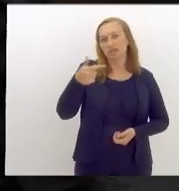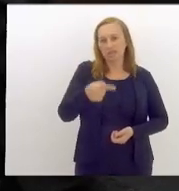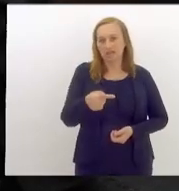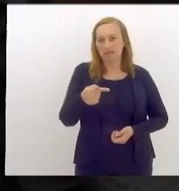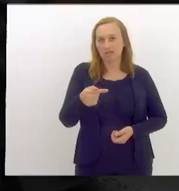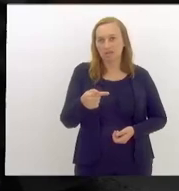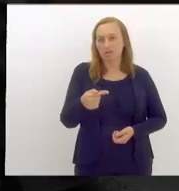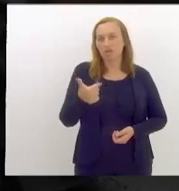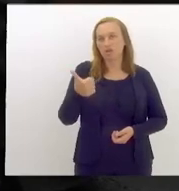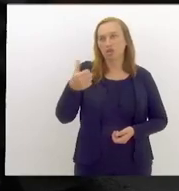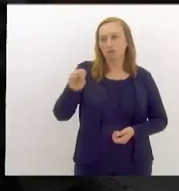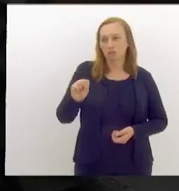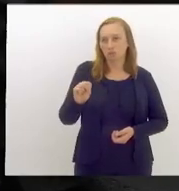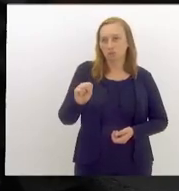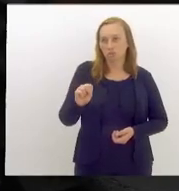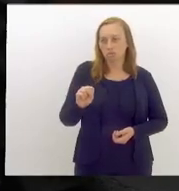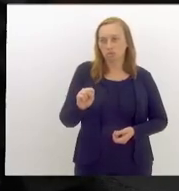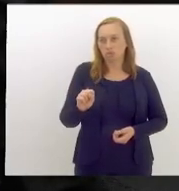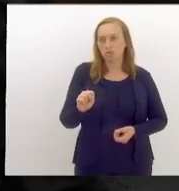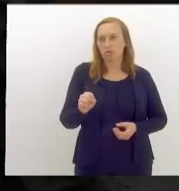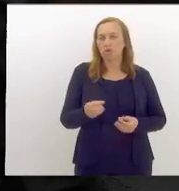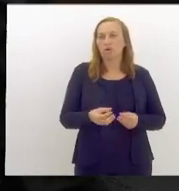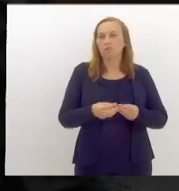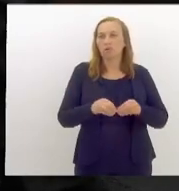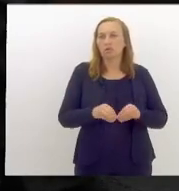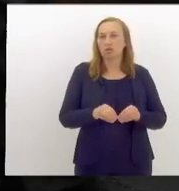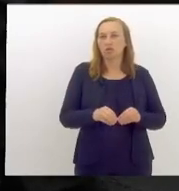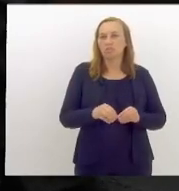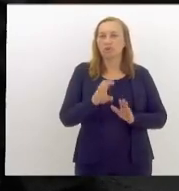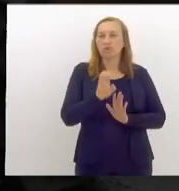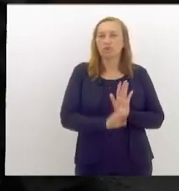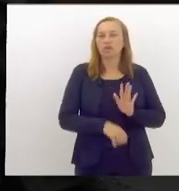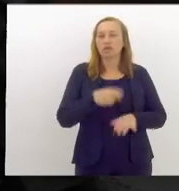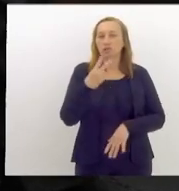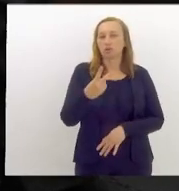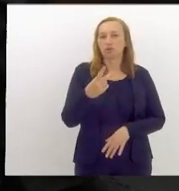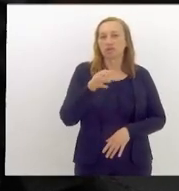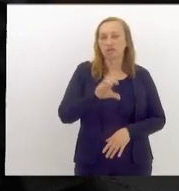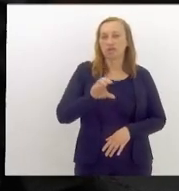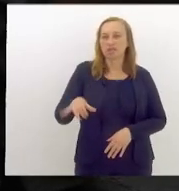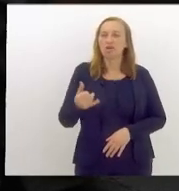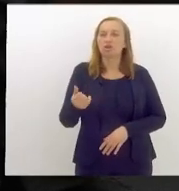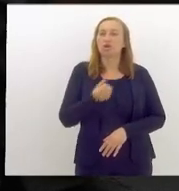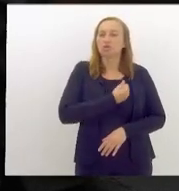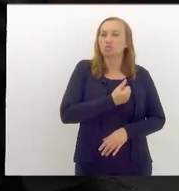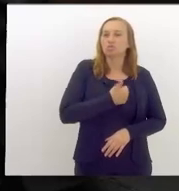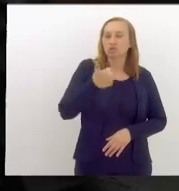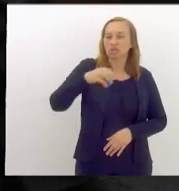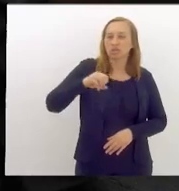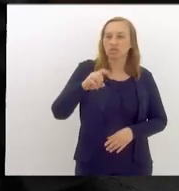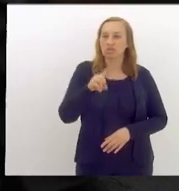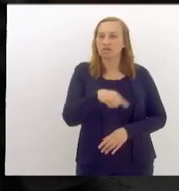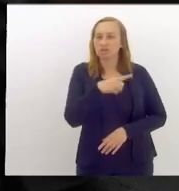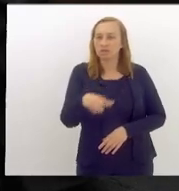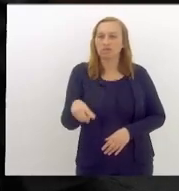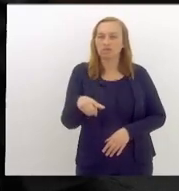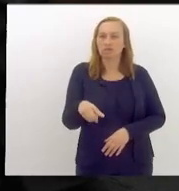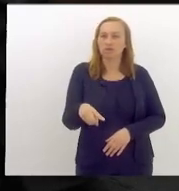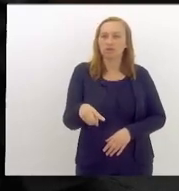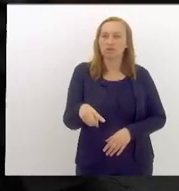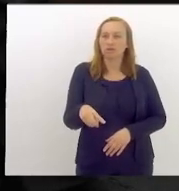e 18 pela Emenda 2 da ccj número 19 pela rejeição